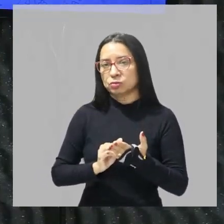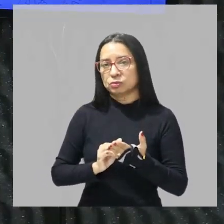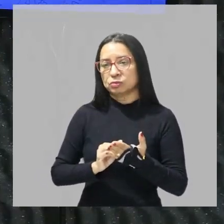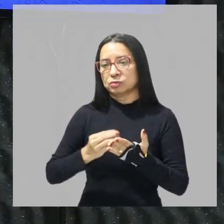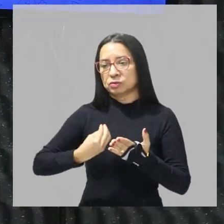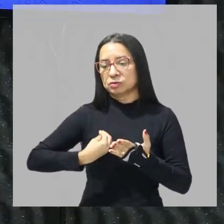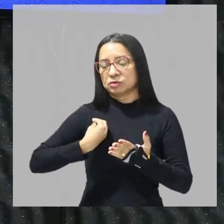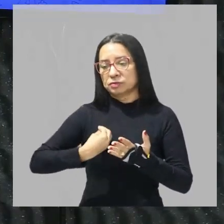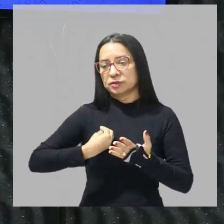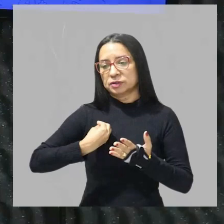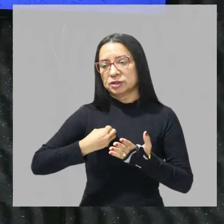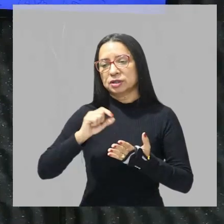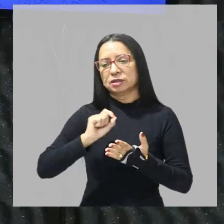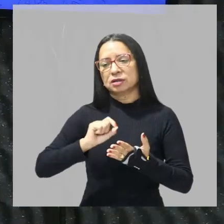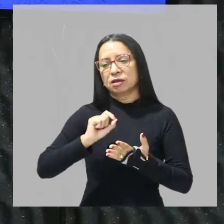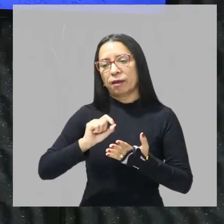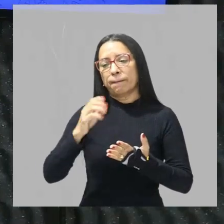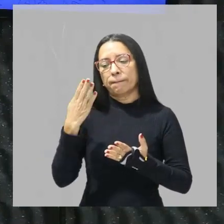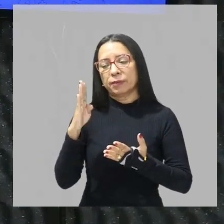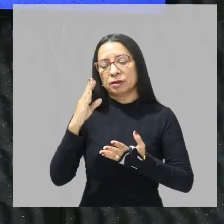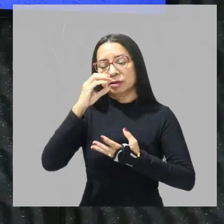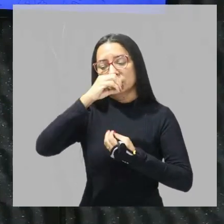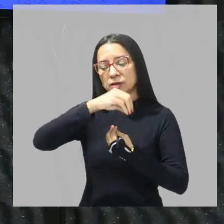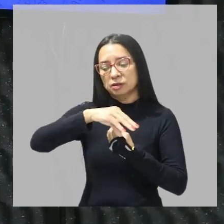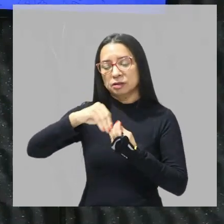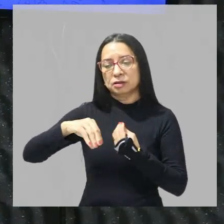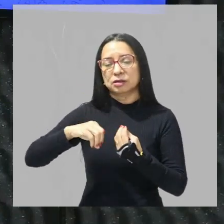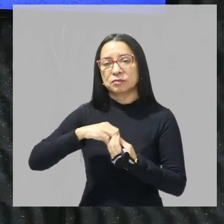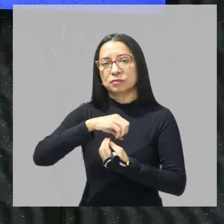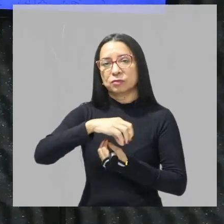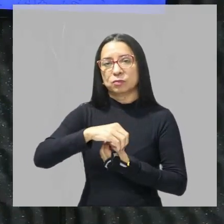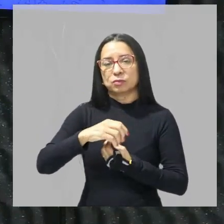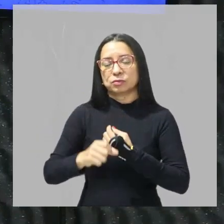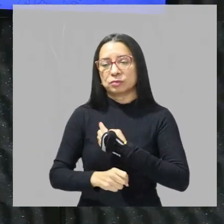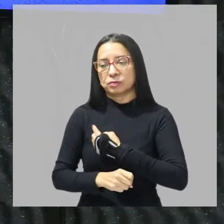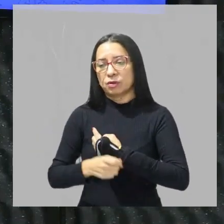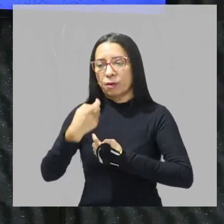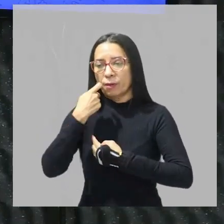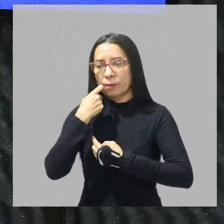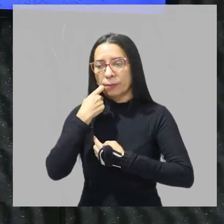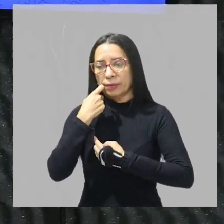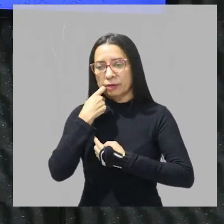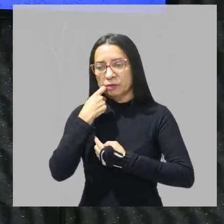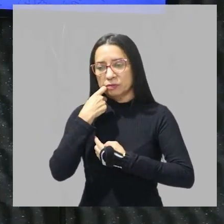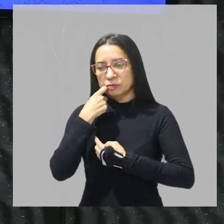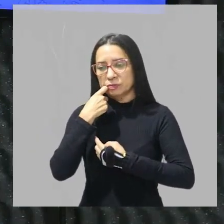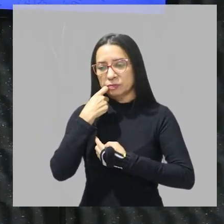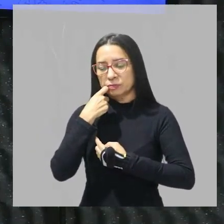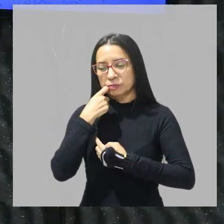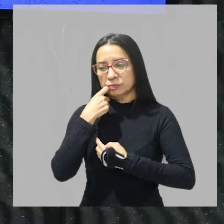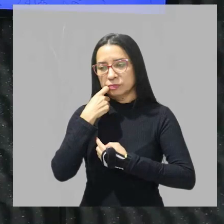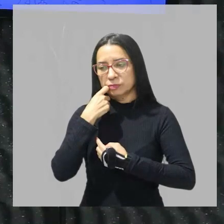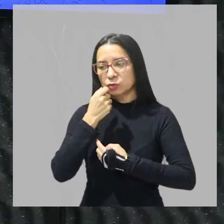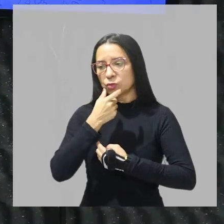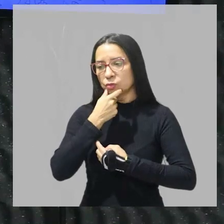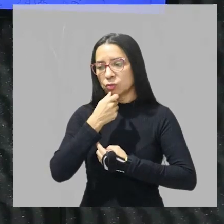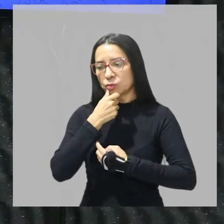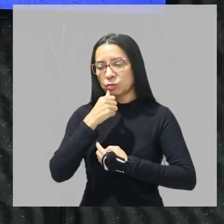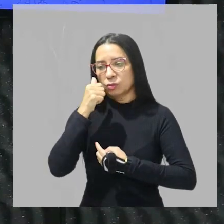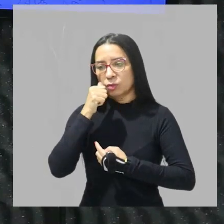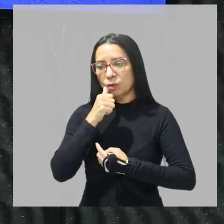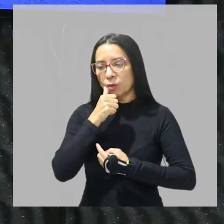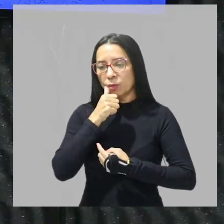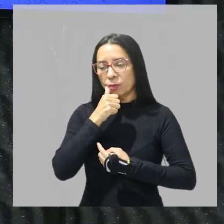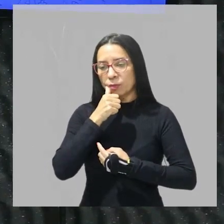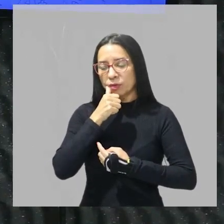é? Bactérias e fungos. Eu tenho aqui, ó, apontando seta para ele do peixe, o peixe para ele, do ser humano para ele,